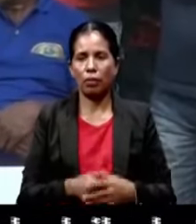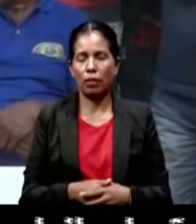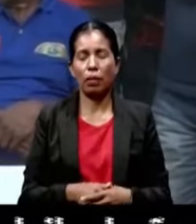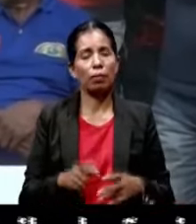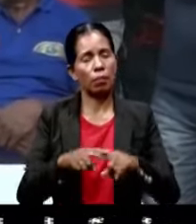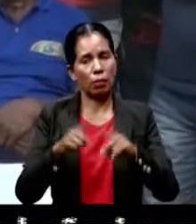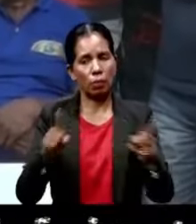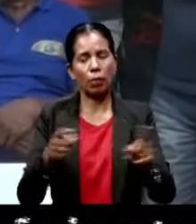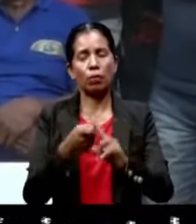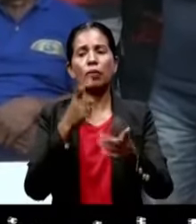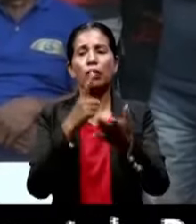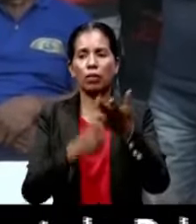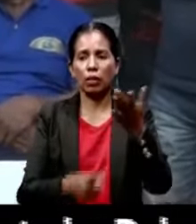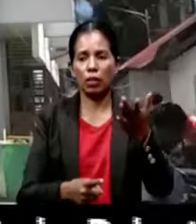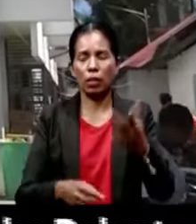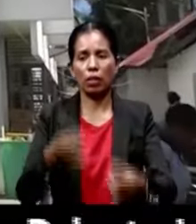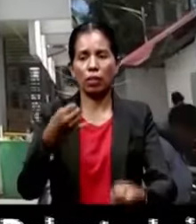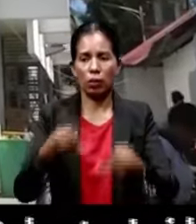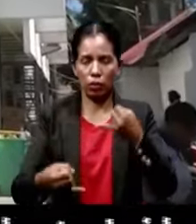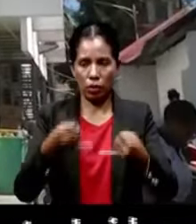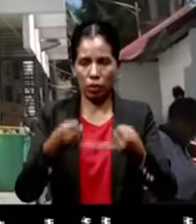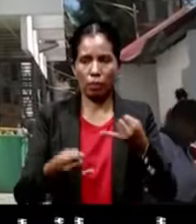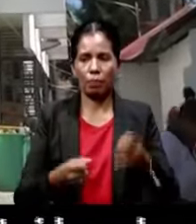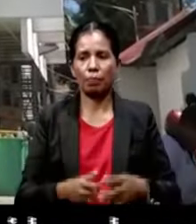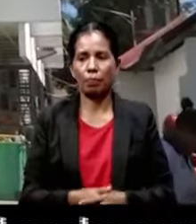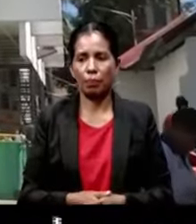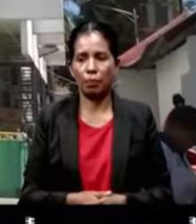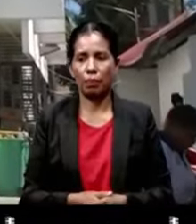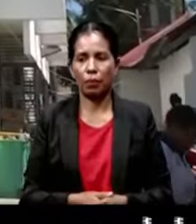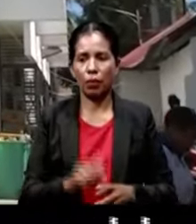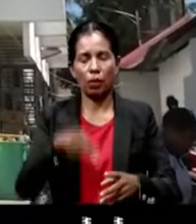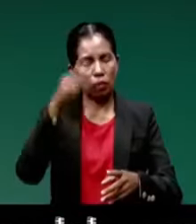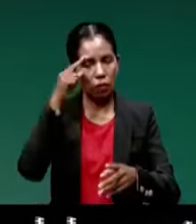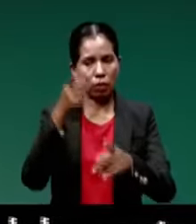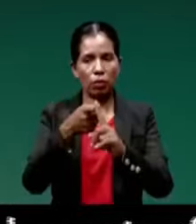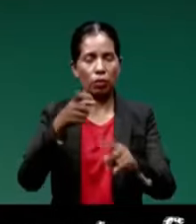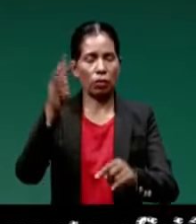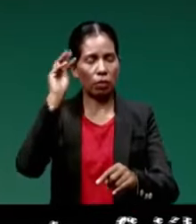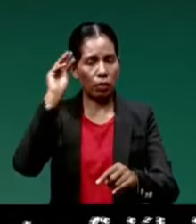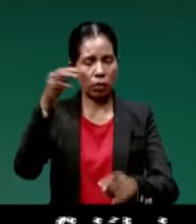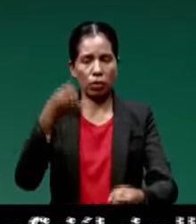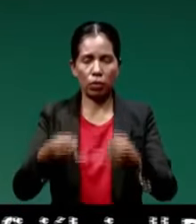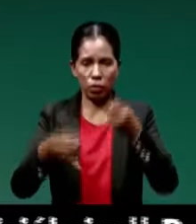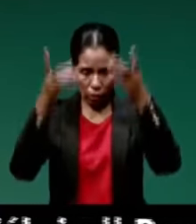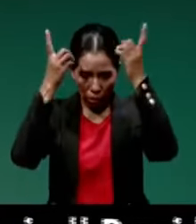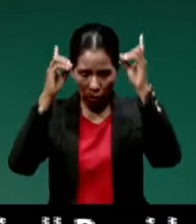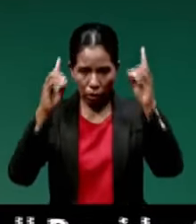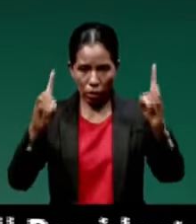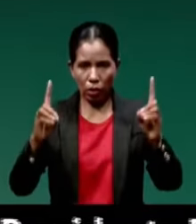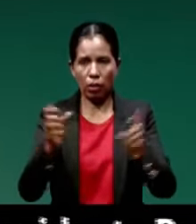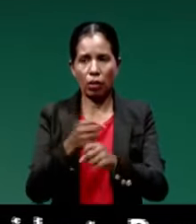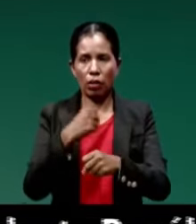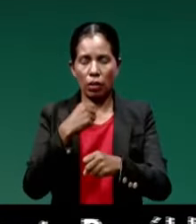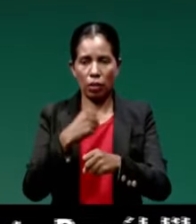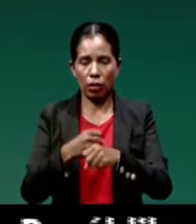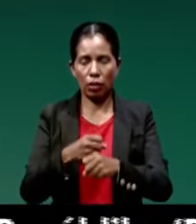Mas bem, eu sei, batida de justiça. Antes, né, governo de Rússia, ministro de justiça decide, halo extradição